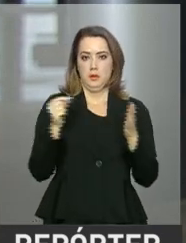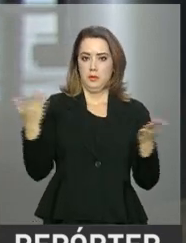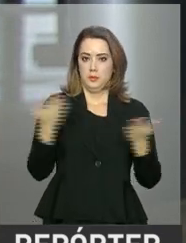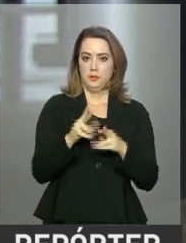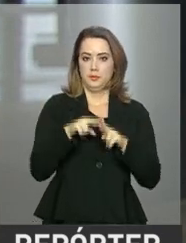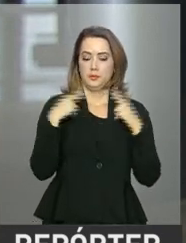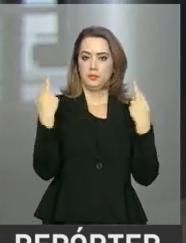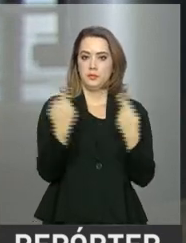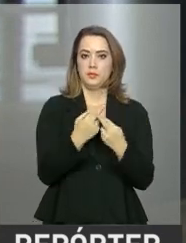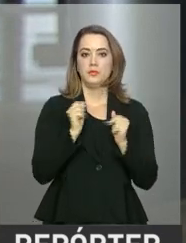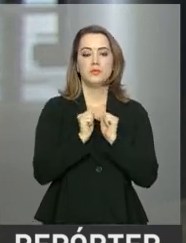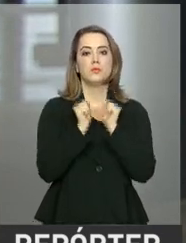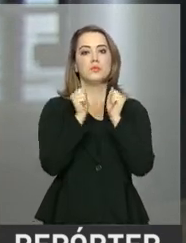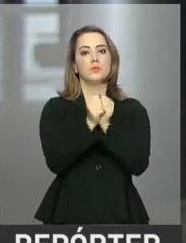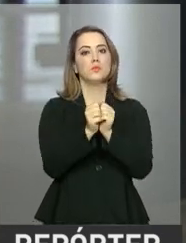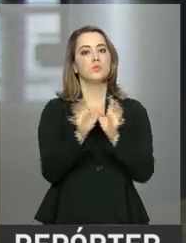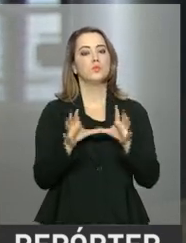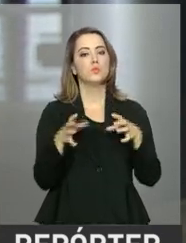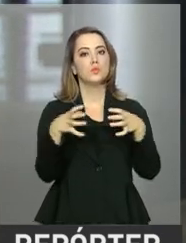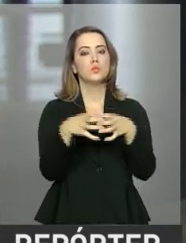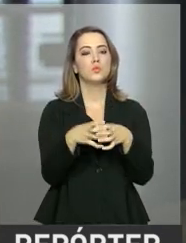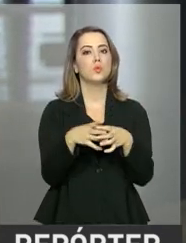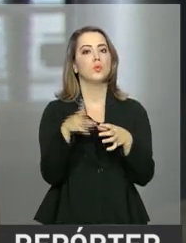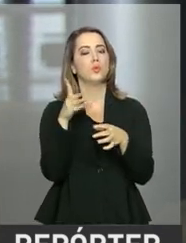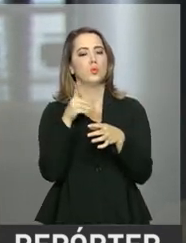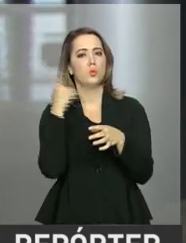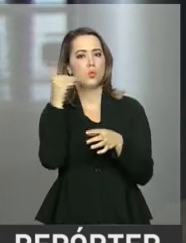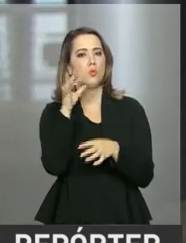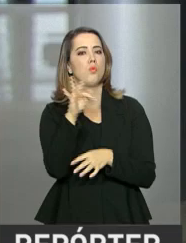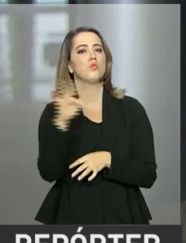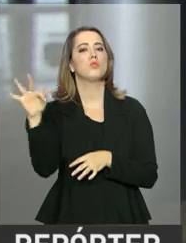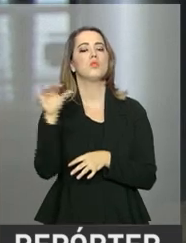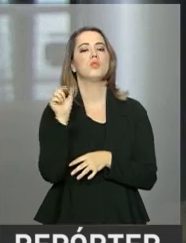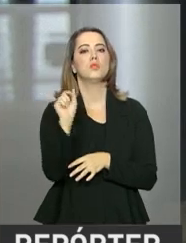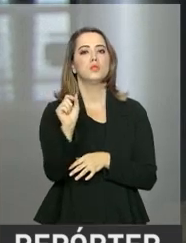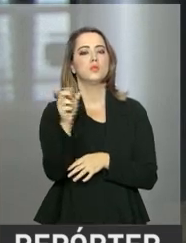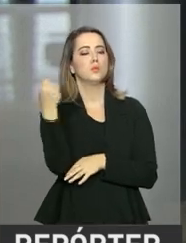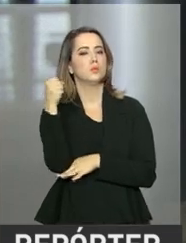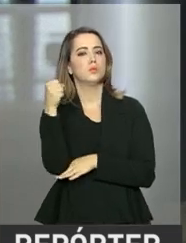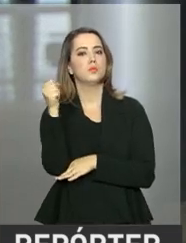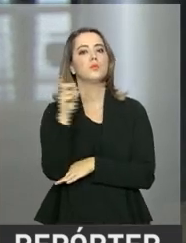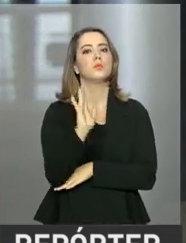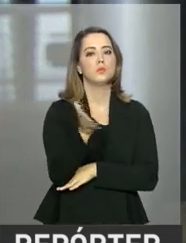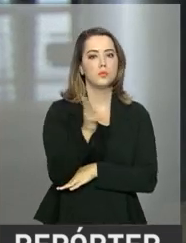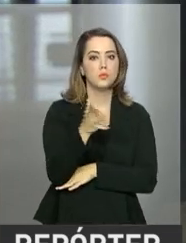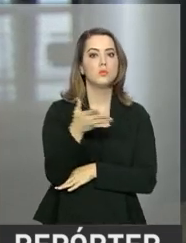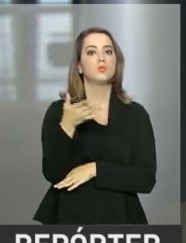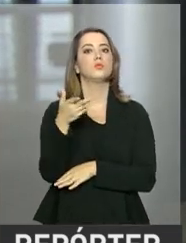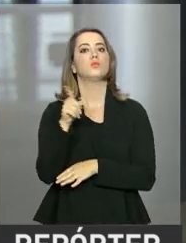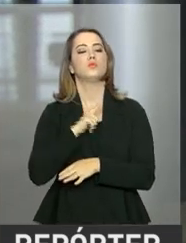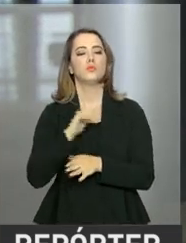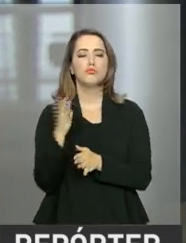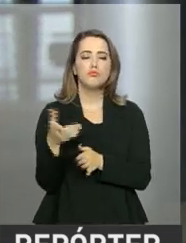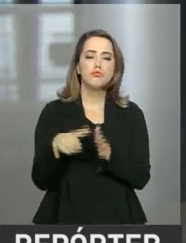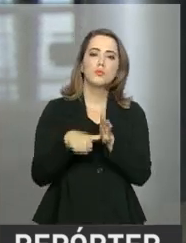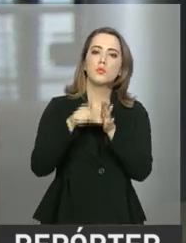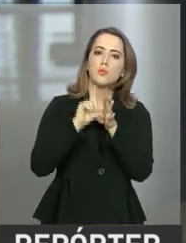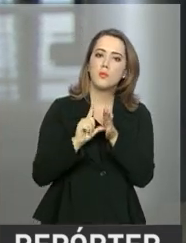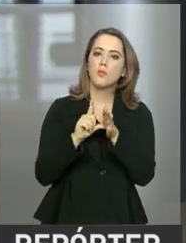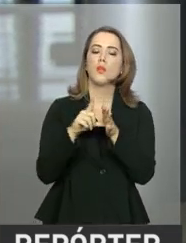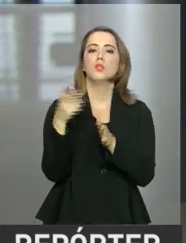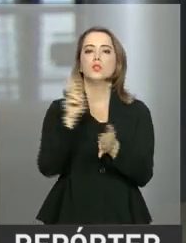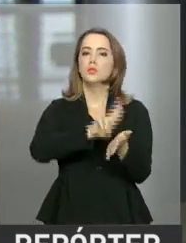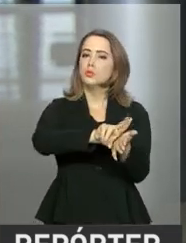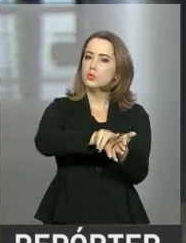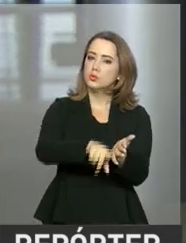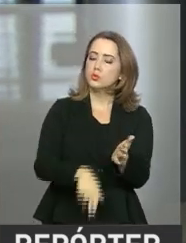neste momento com a bancada federal do Rio Grande do Sul. Na semana passada, Michel Temer já recebeu as bancadas federais de Rondônia